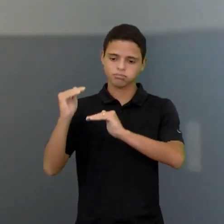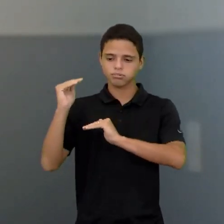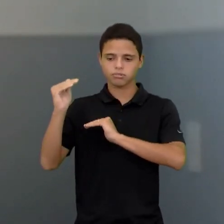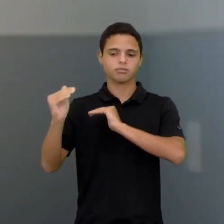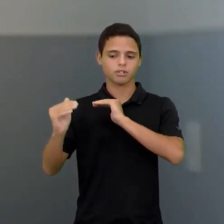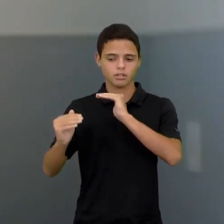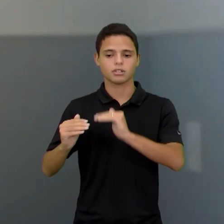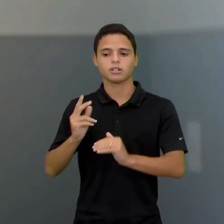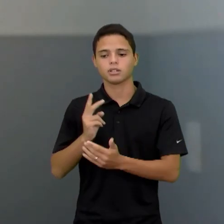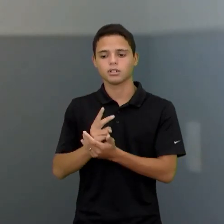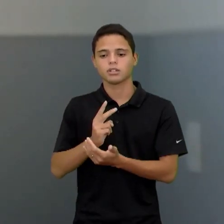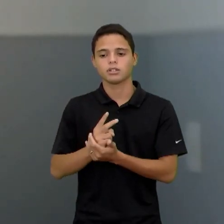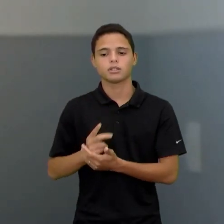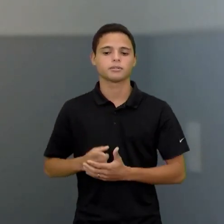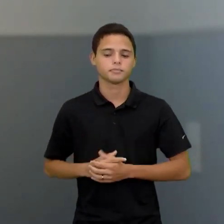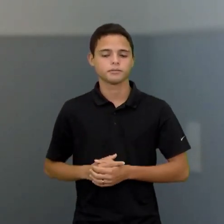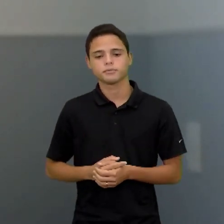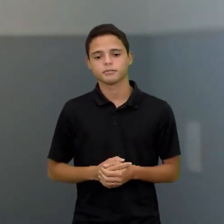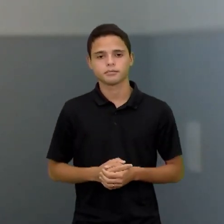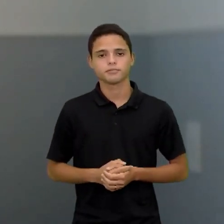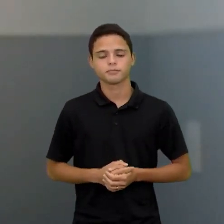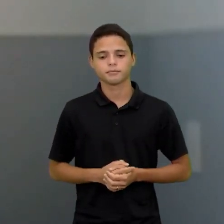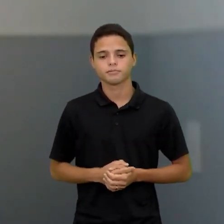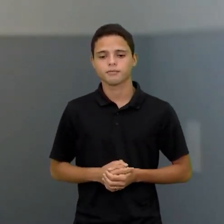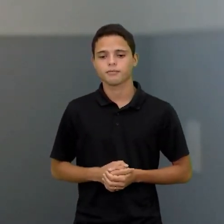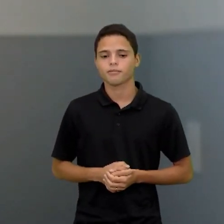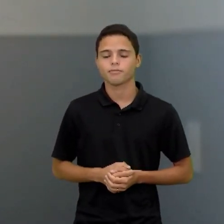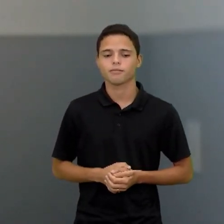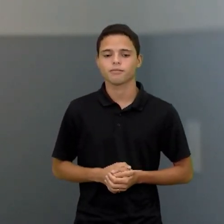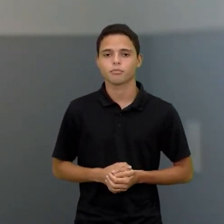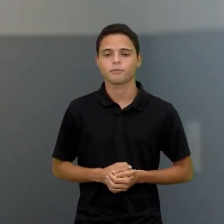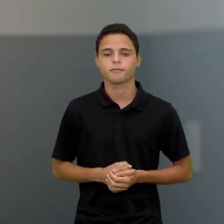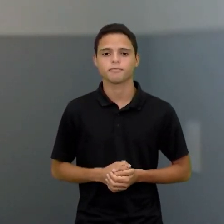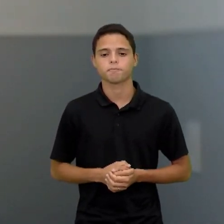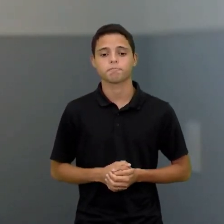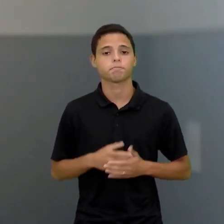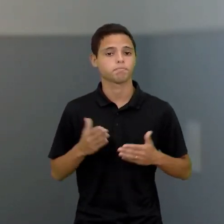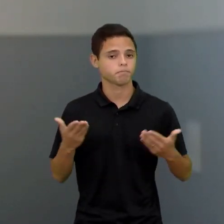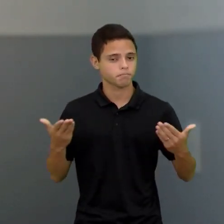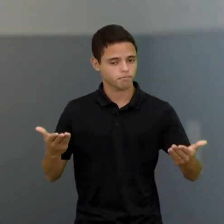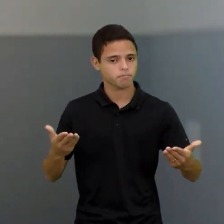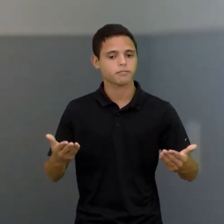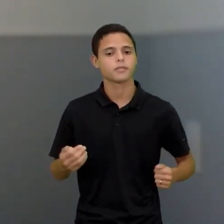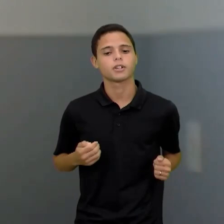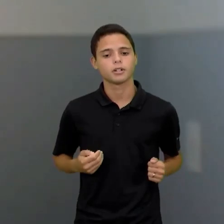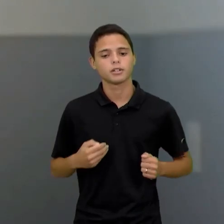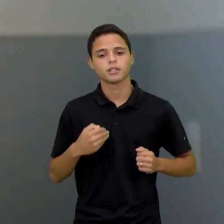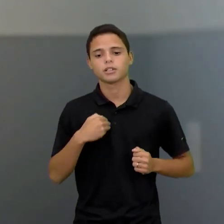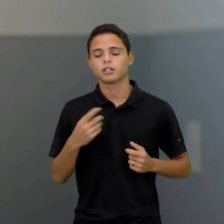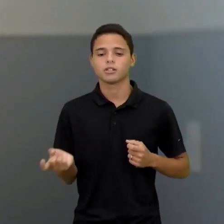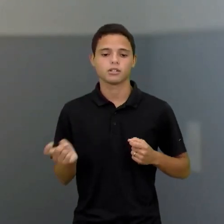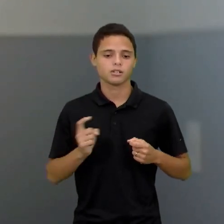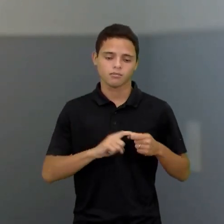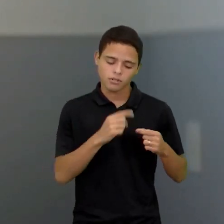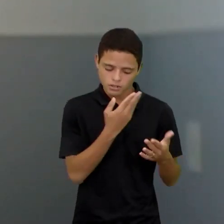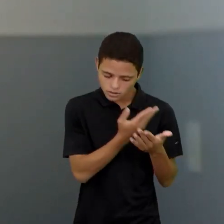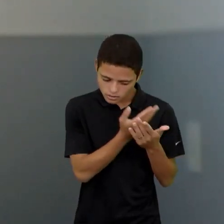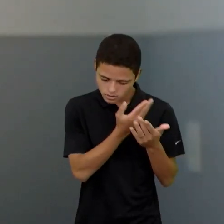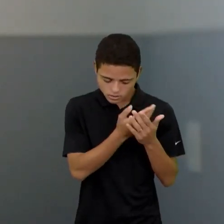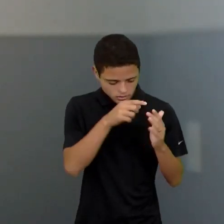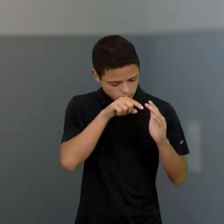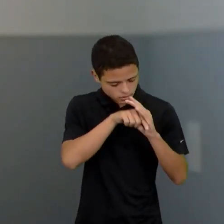sem deixar a minha reabilitação de lado. Então, eu prontamente voltei a